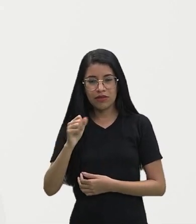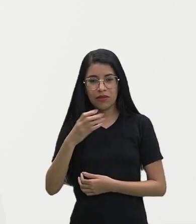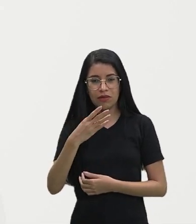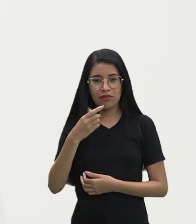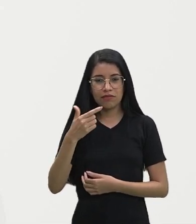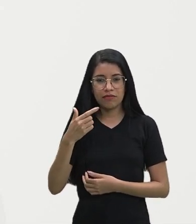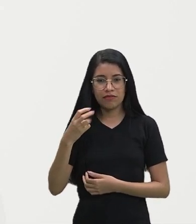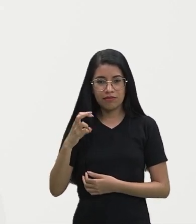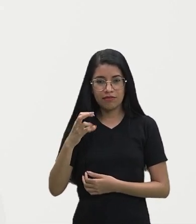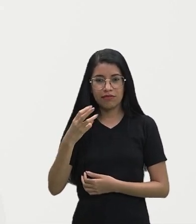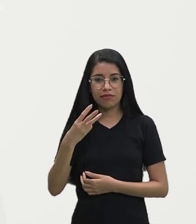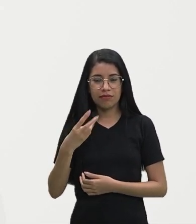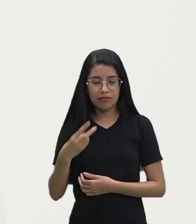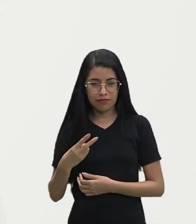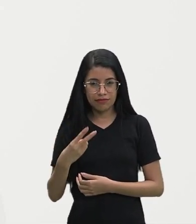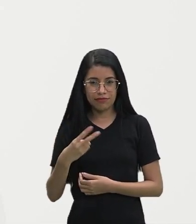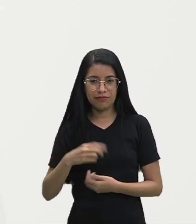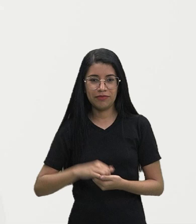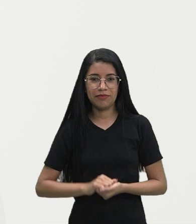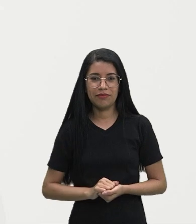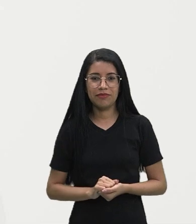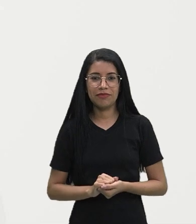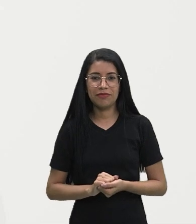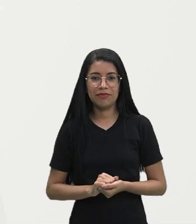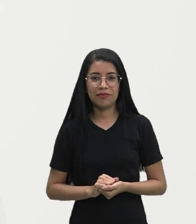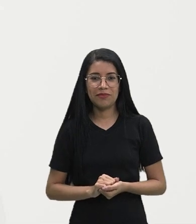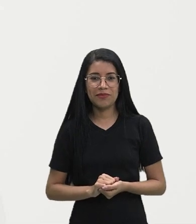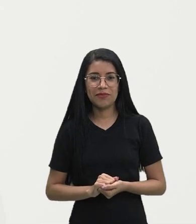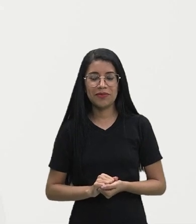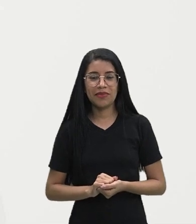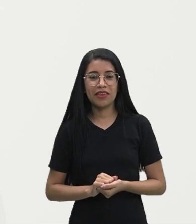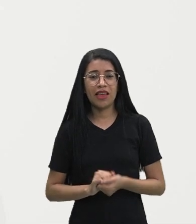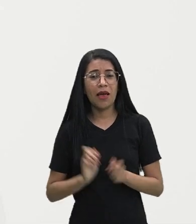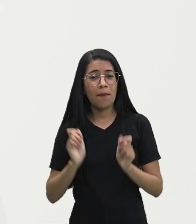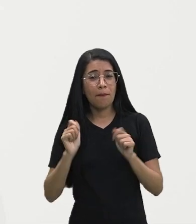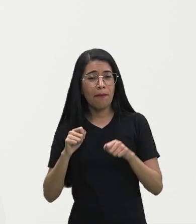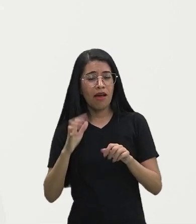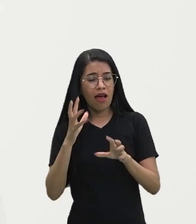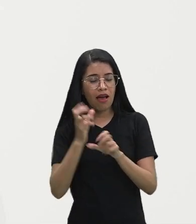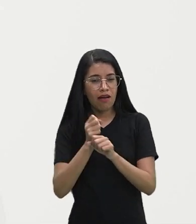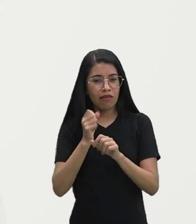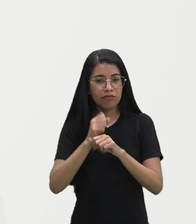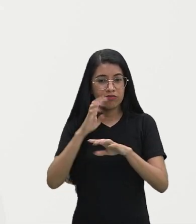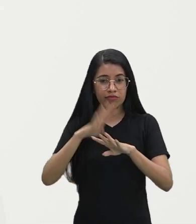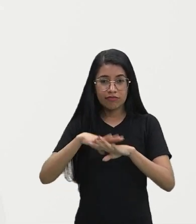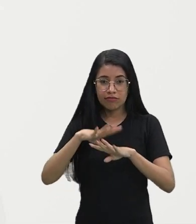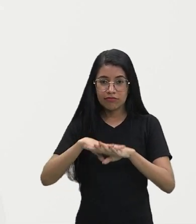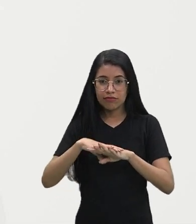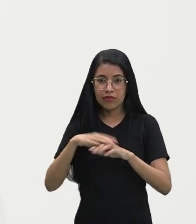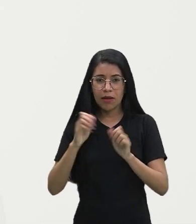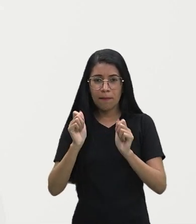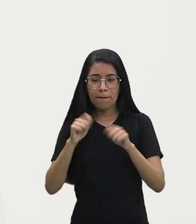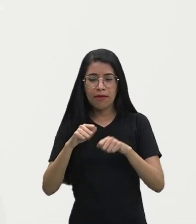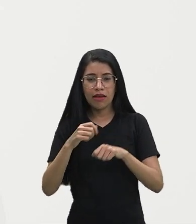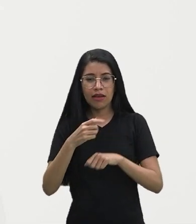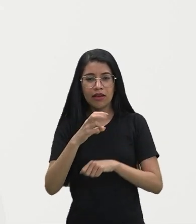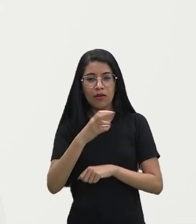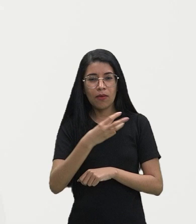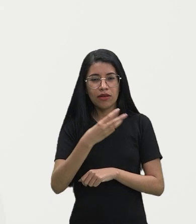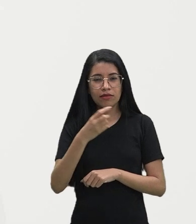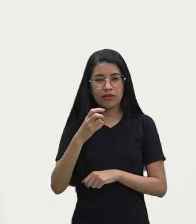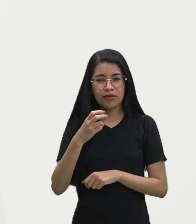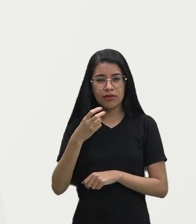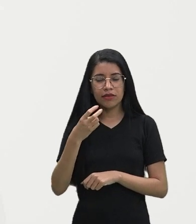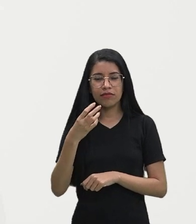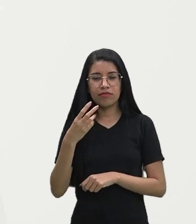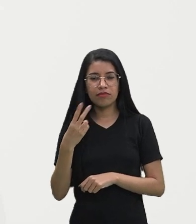452 cromossomos. Olha só, né? Dá até para fazer aí um cálculo matemático. 452 recebe quanto da mãe,